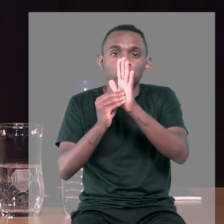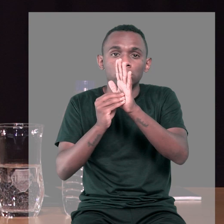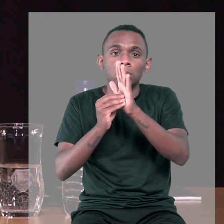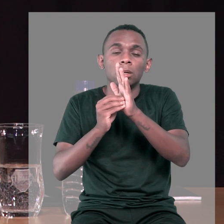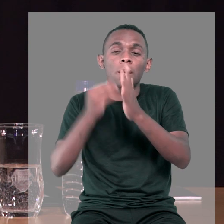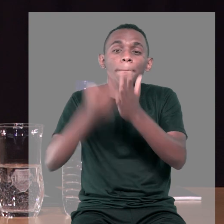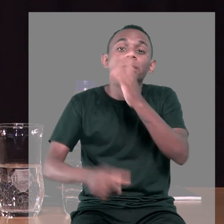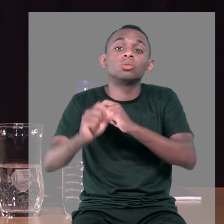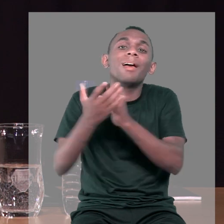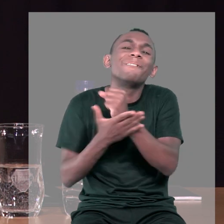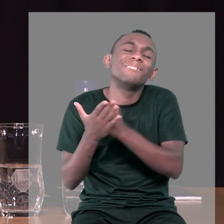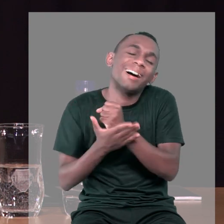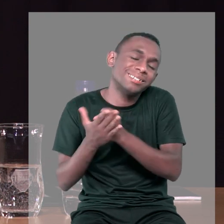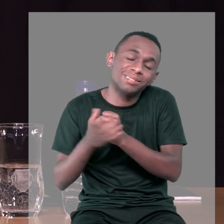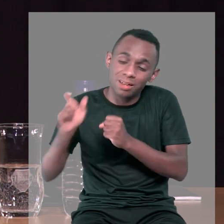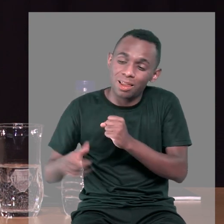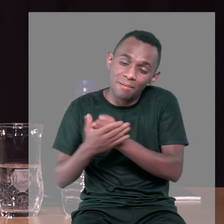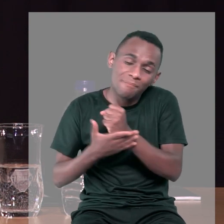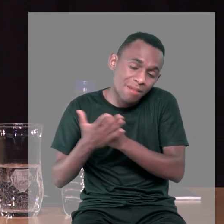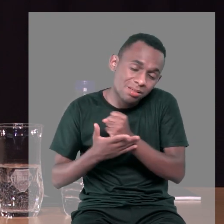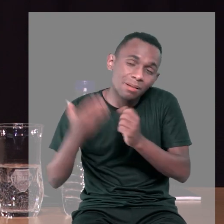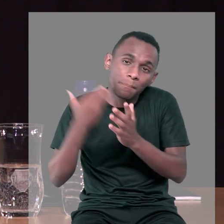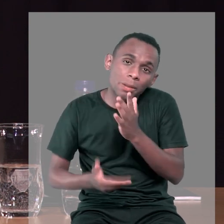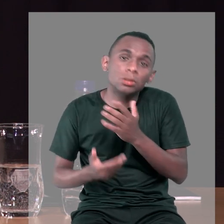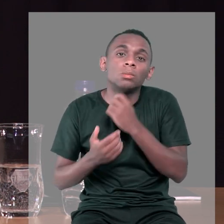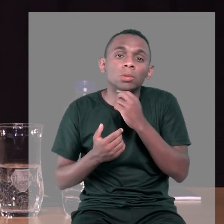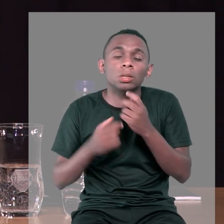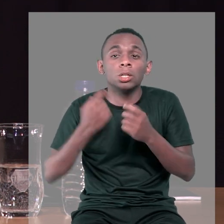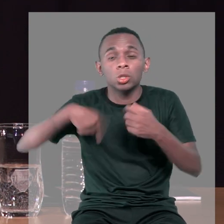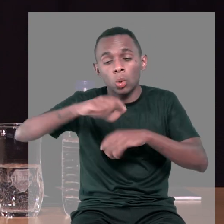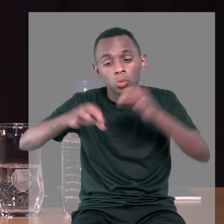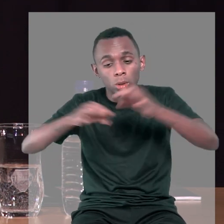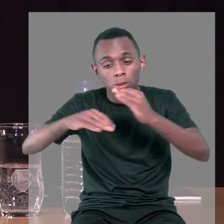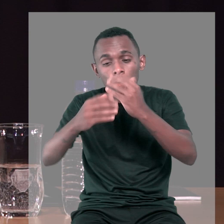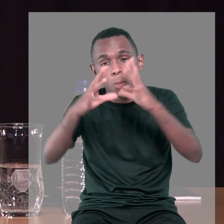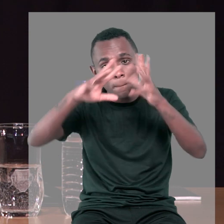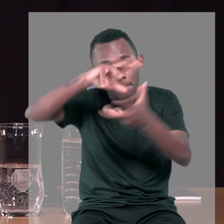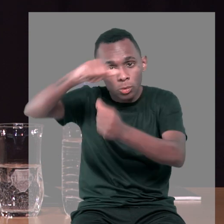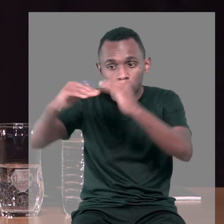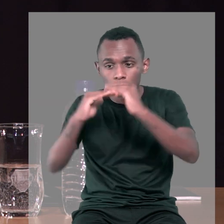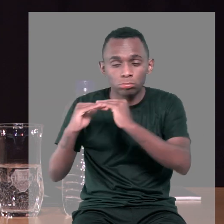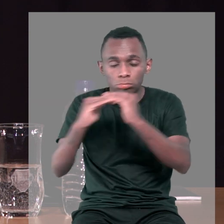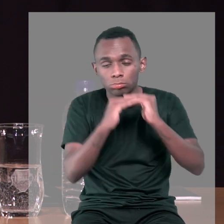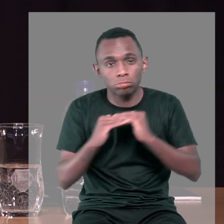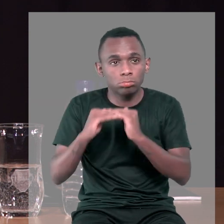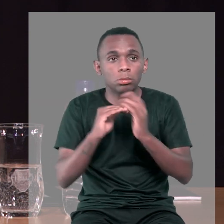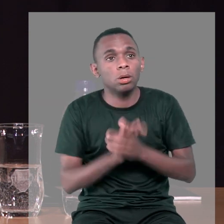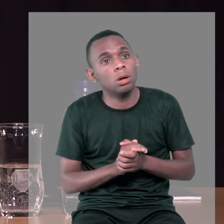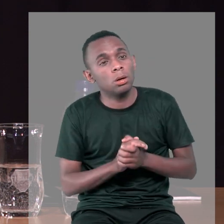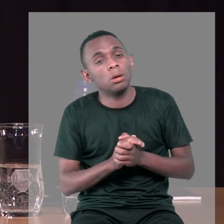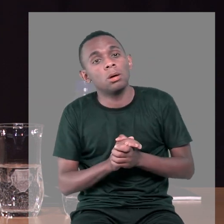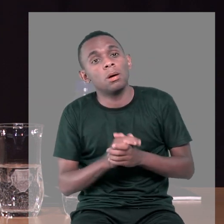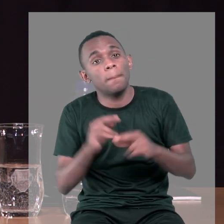de pensamento e o fenômeno do esquecimento. Uma coisa e outra são imprescindíveis para se